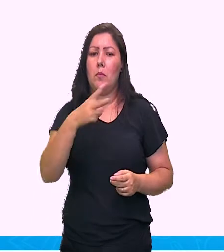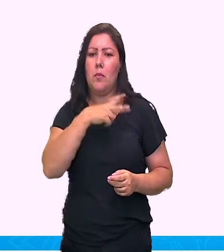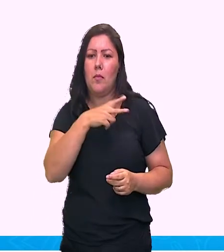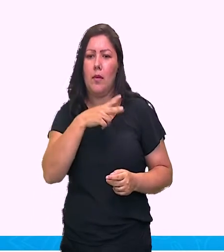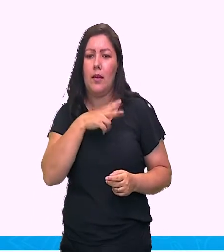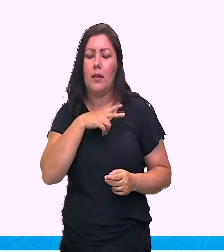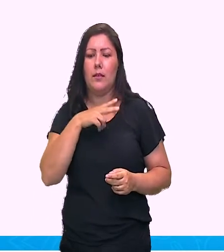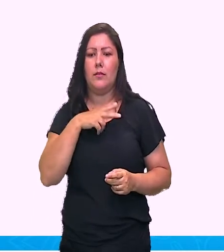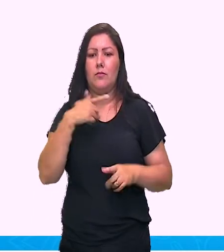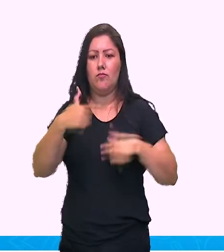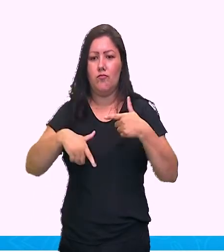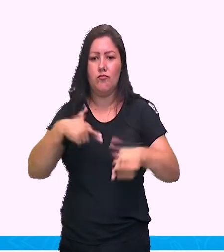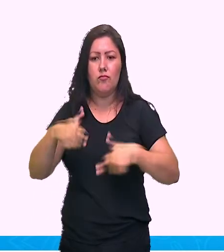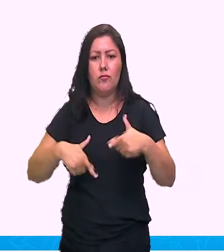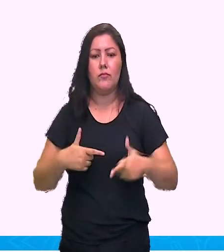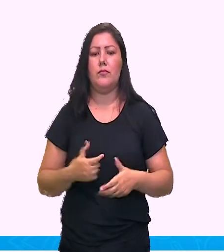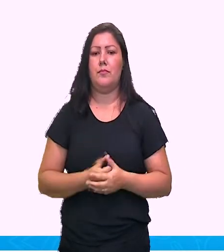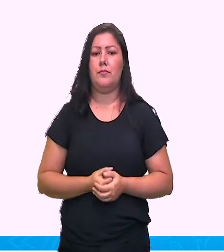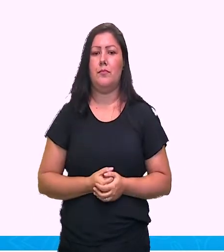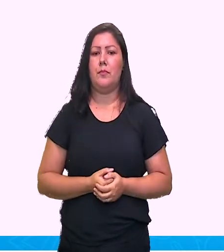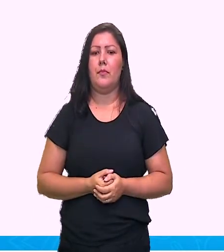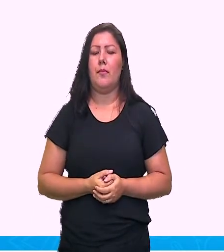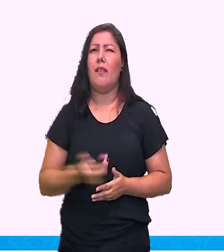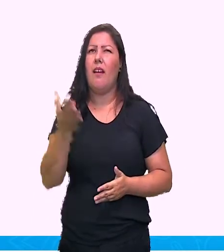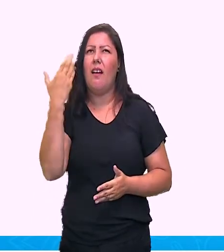no passado, antes do